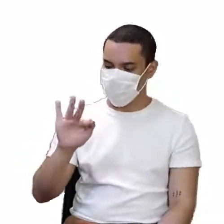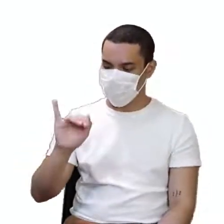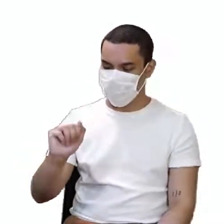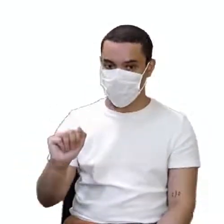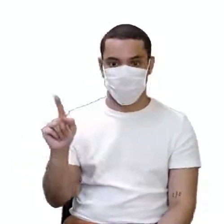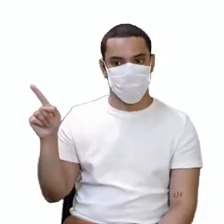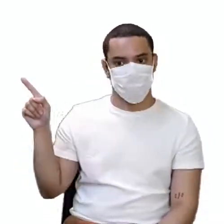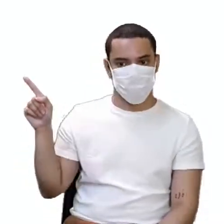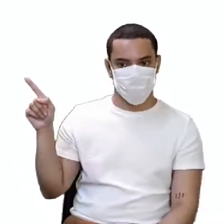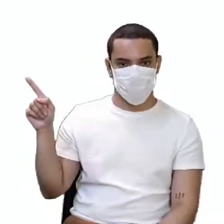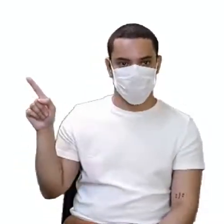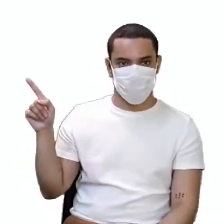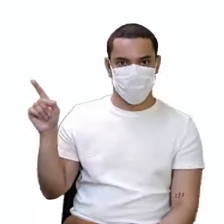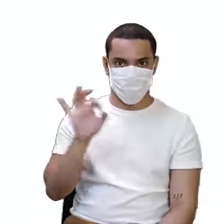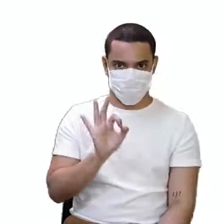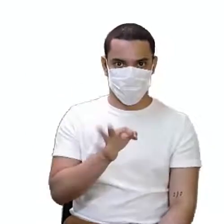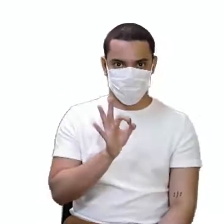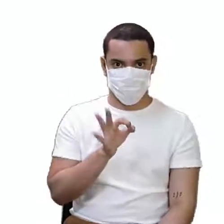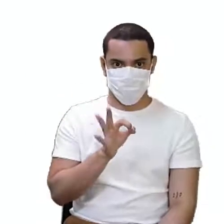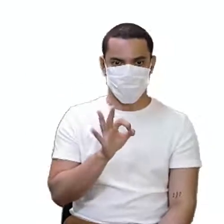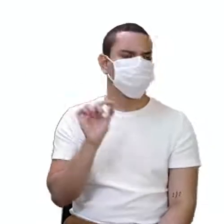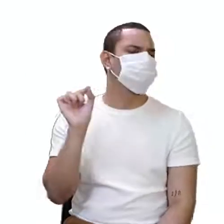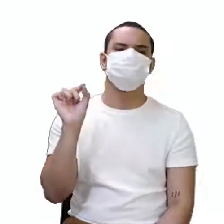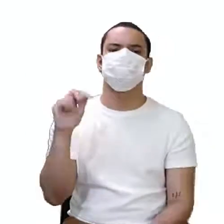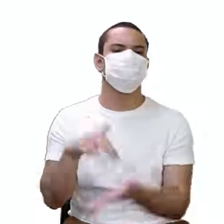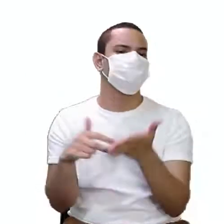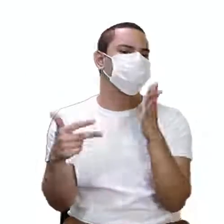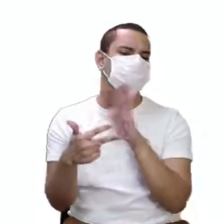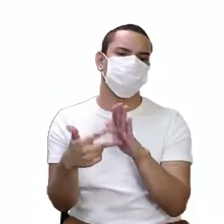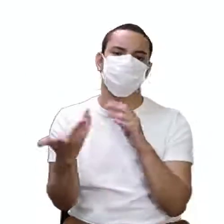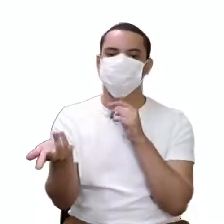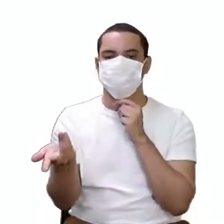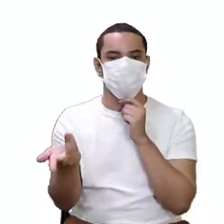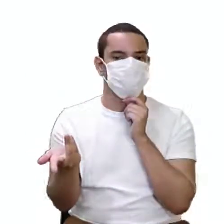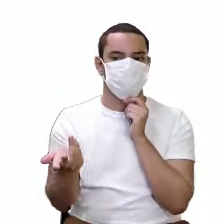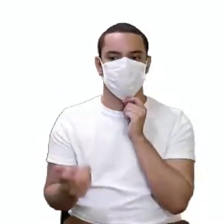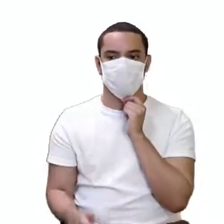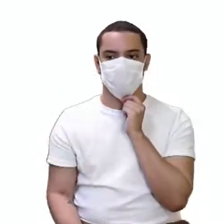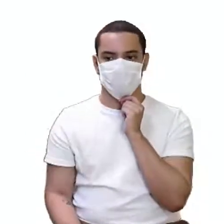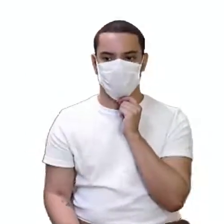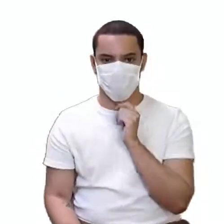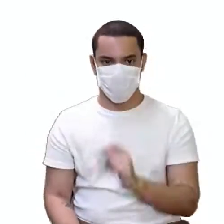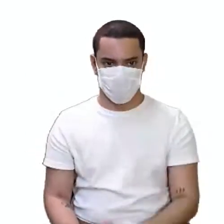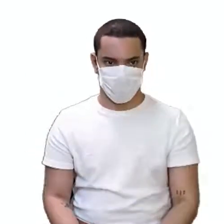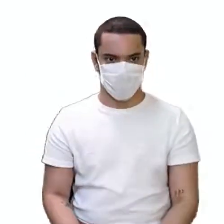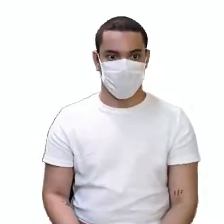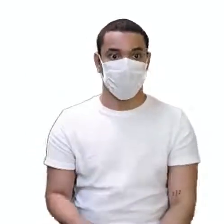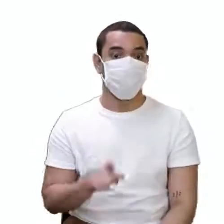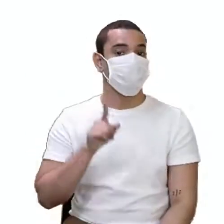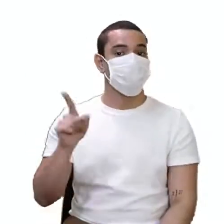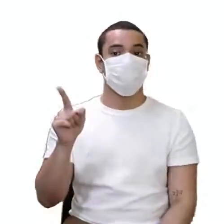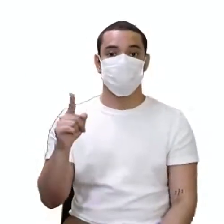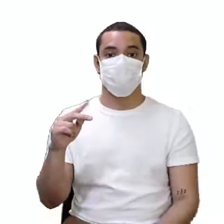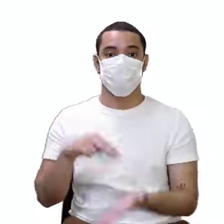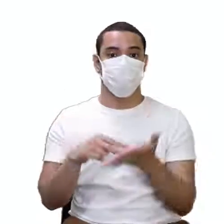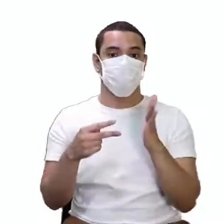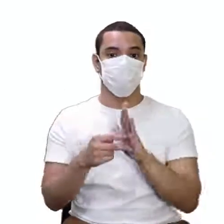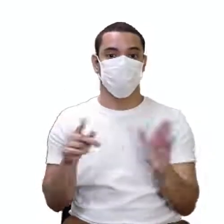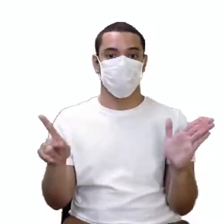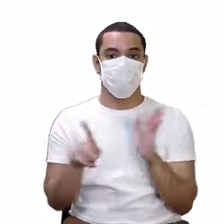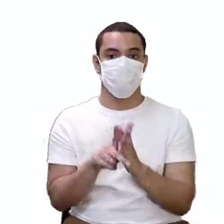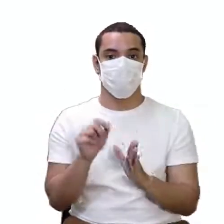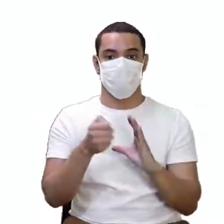apomorfia. Apomorfia. Professor, o que é isso? Presta atenção. Apomorfias, ela considera